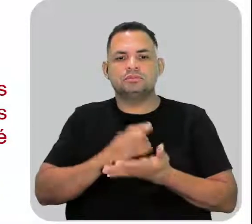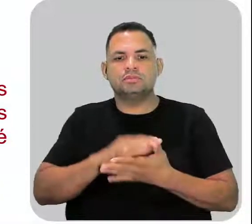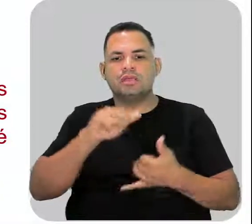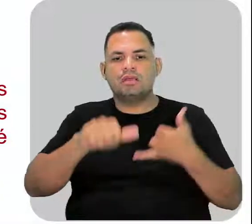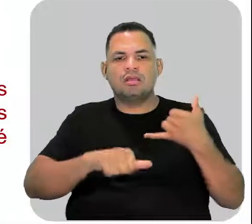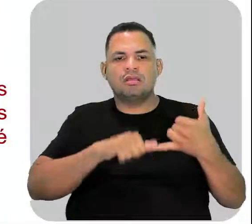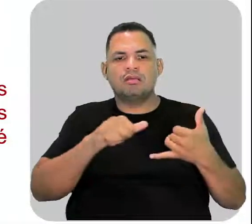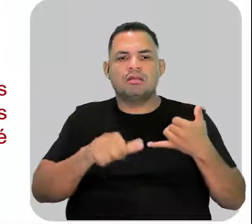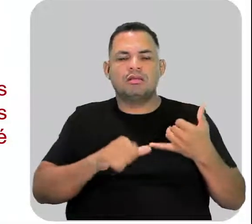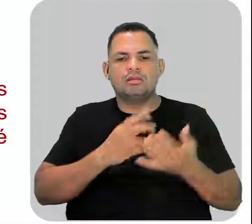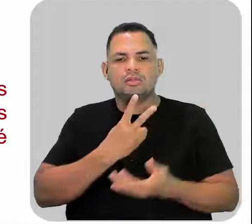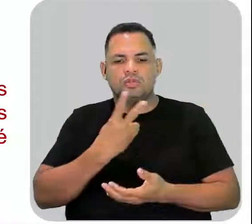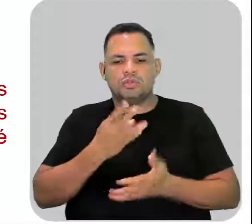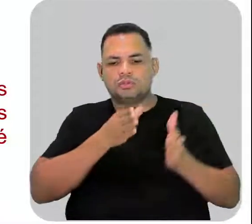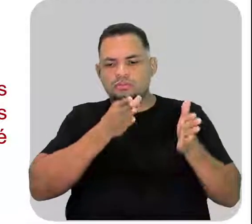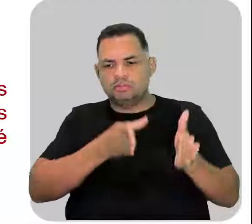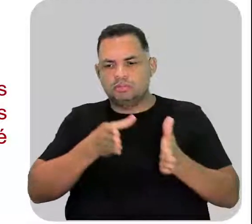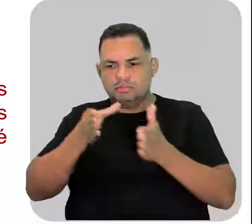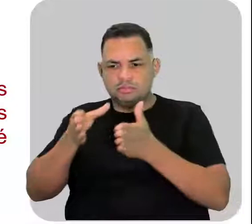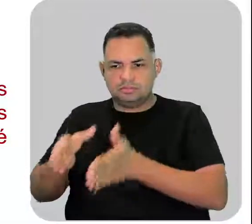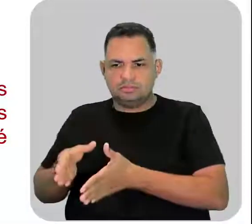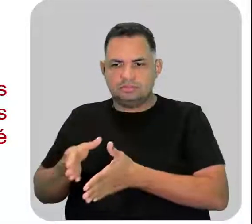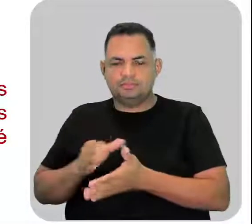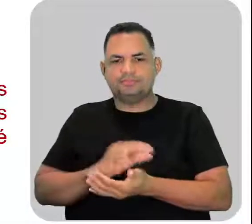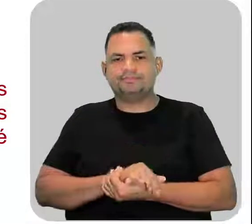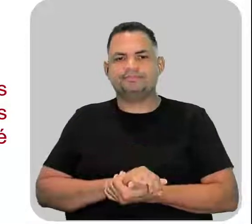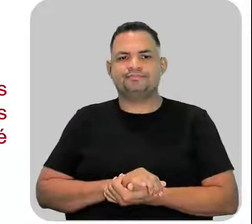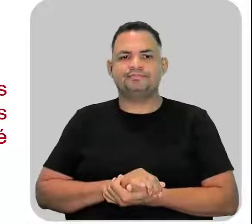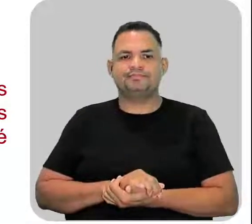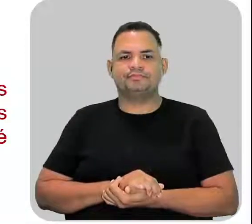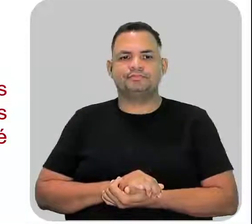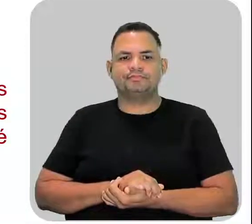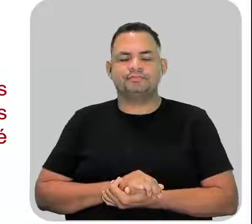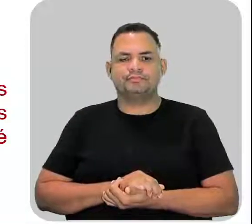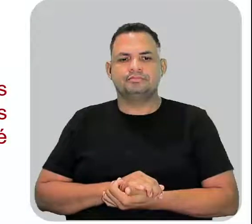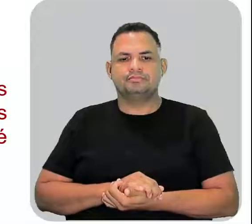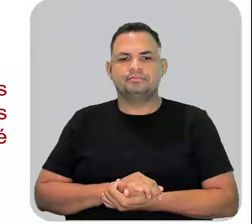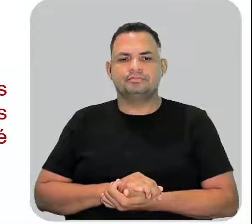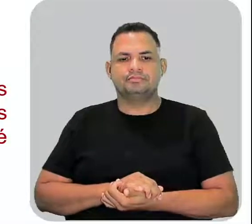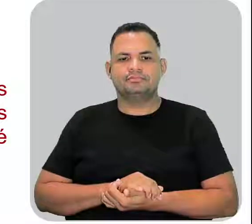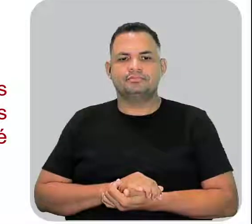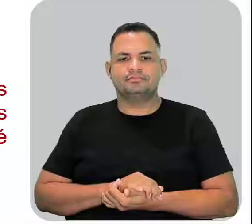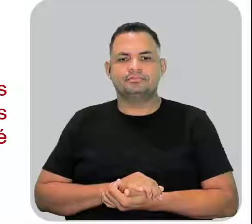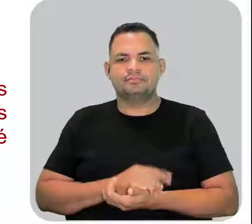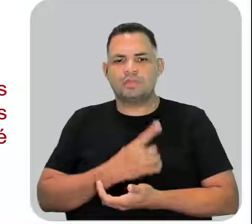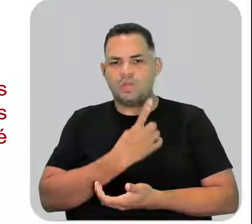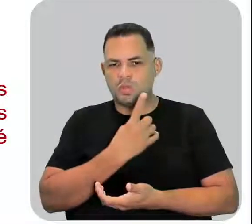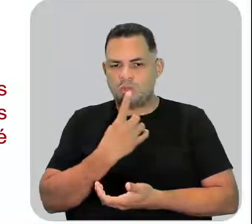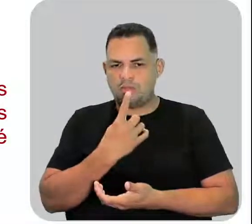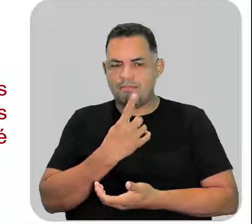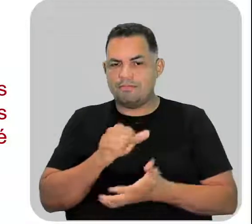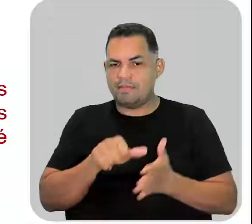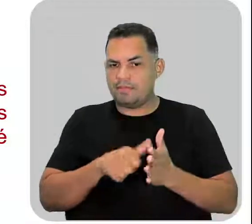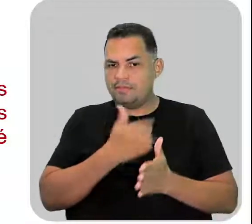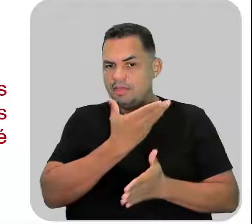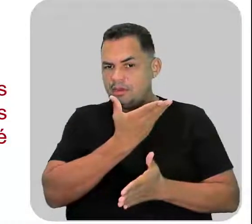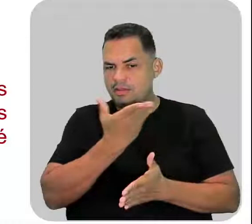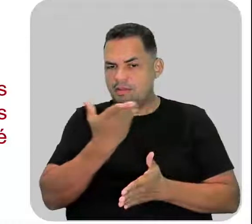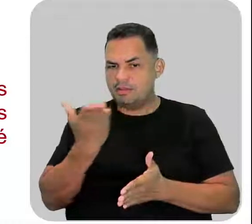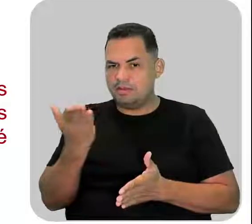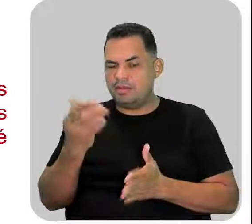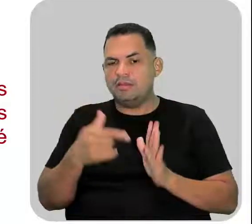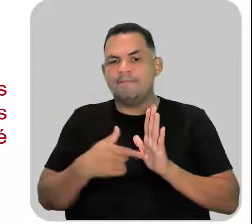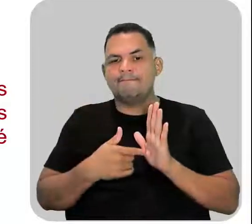em 2 etapas. Nesse exemplo aqui, ó, a gente fez em uma única etapa, já